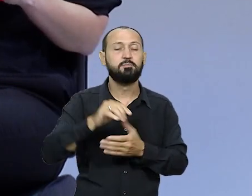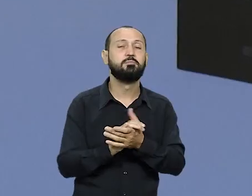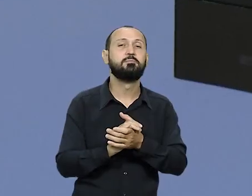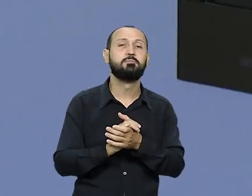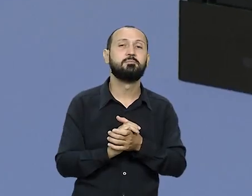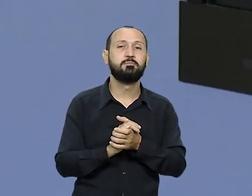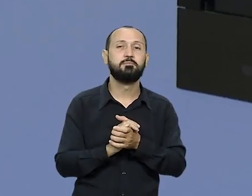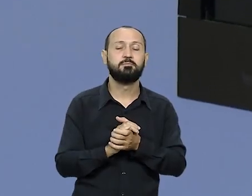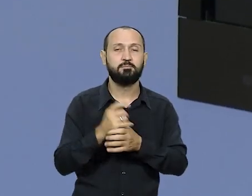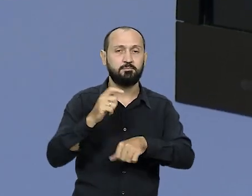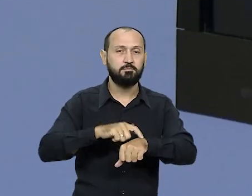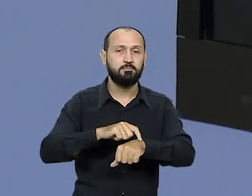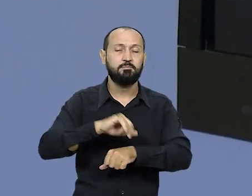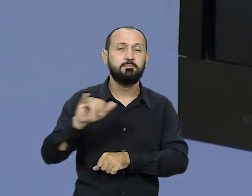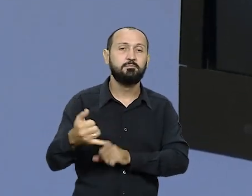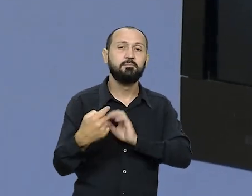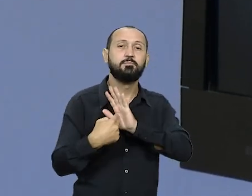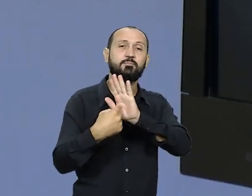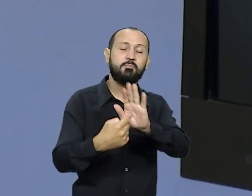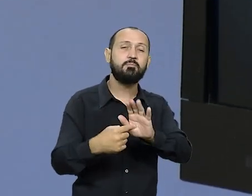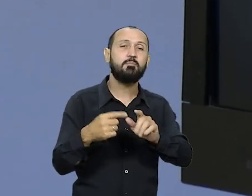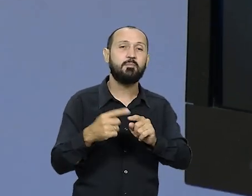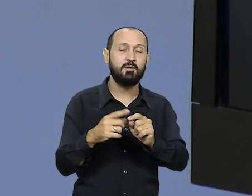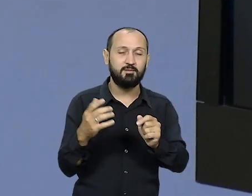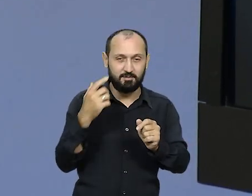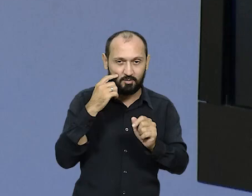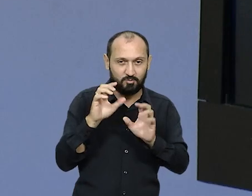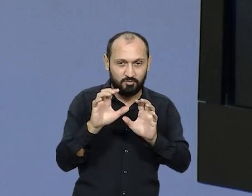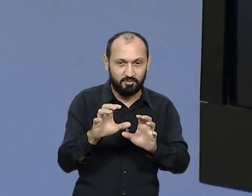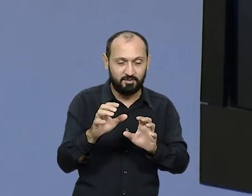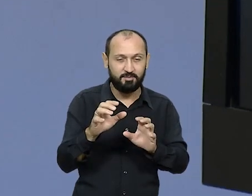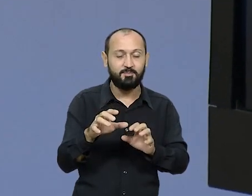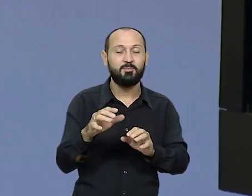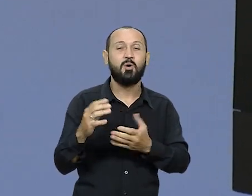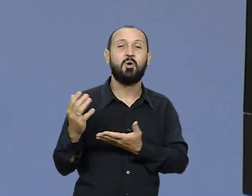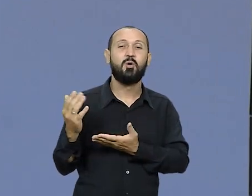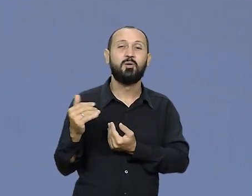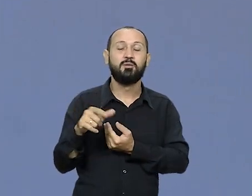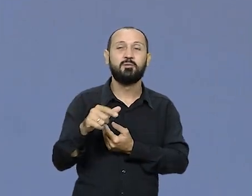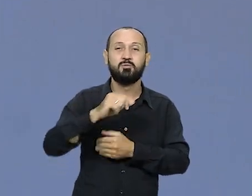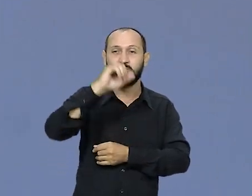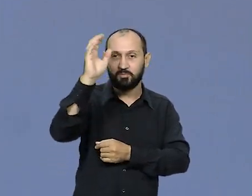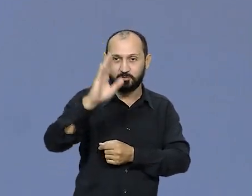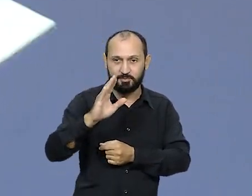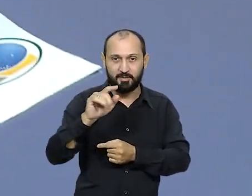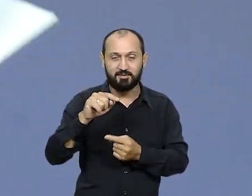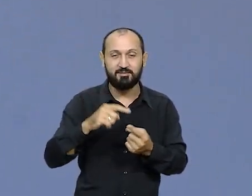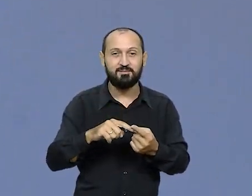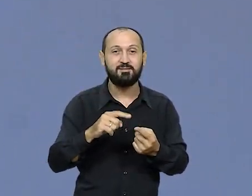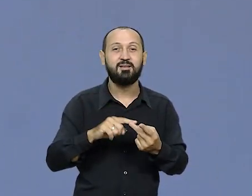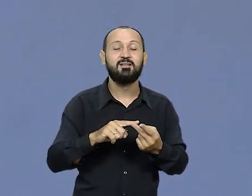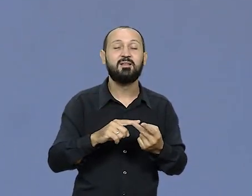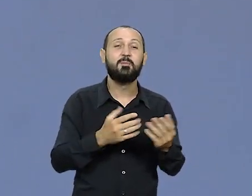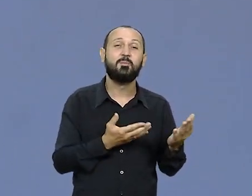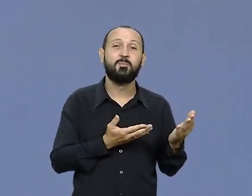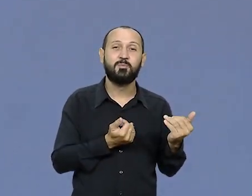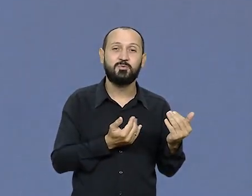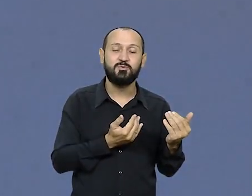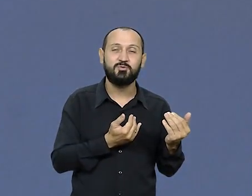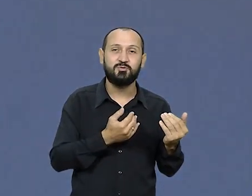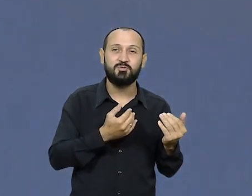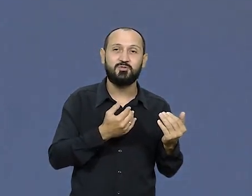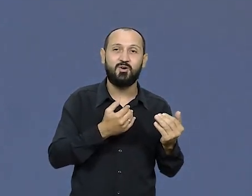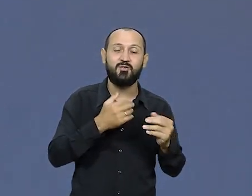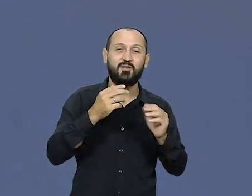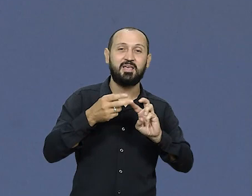vai aproveitar aqui e mostrar para vocês. Tem um truque, né? Tem para os adolescentes brasileiros. Isso. E para os adolescentes... Guarani. Olha